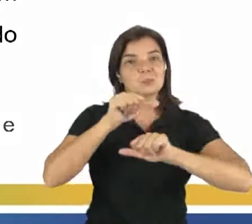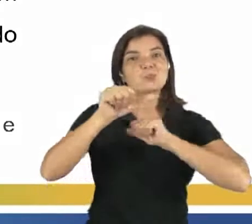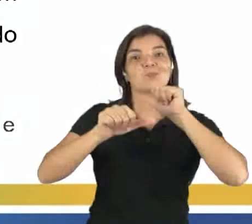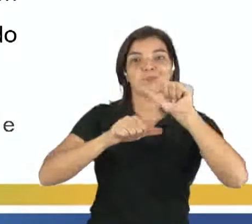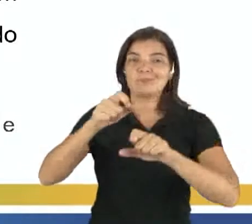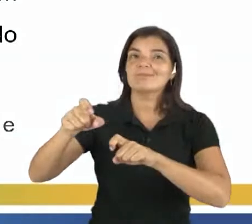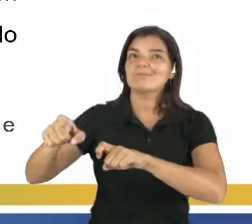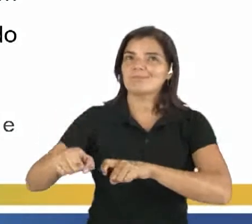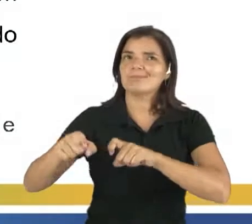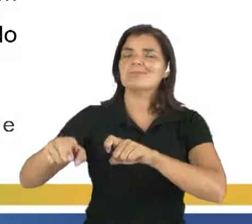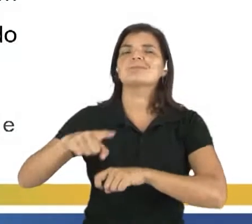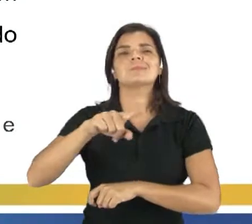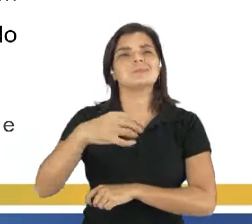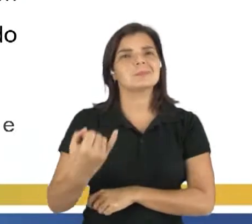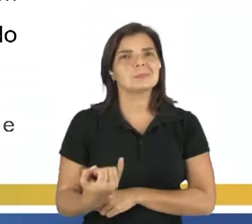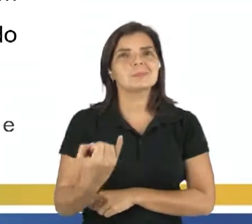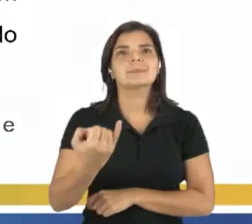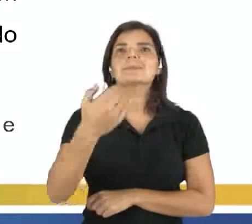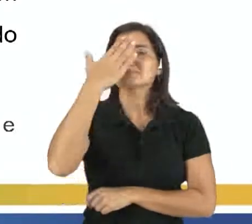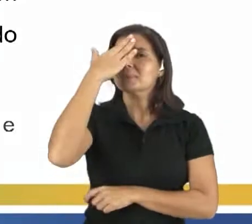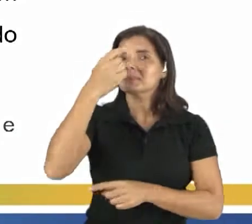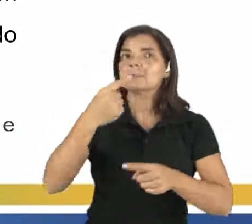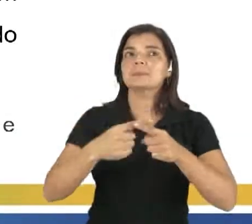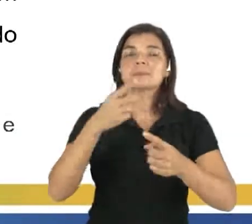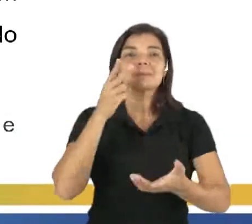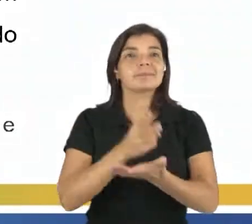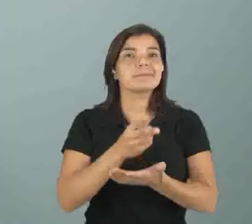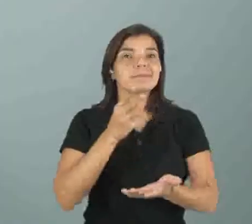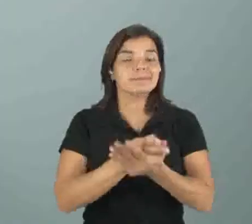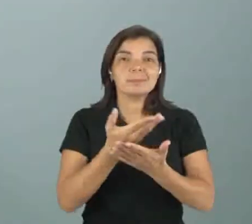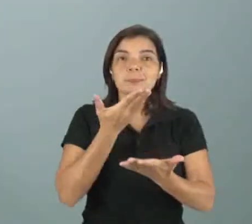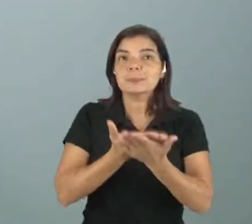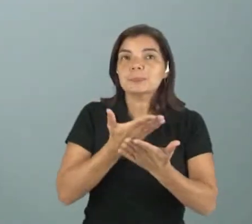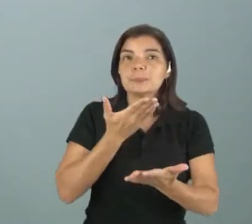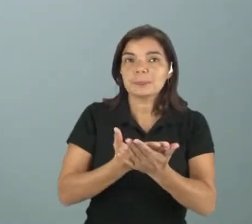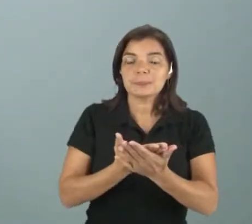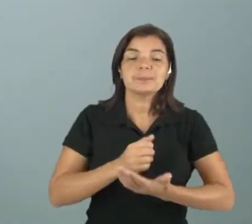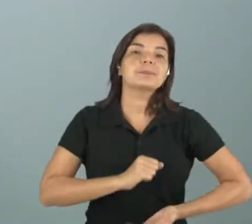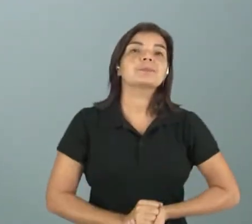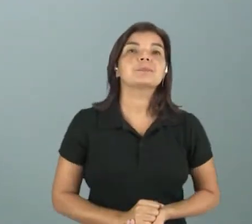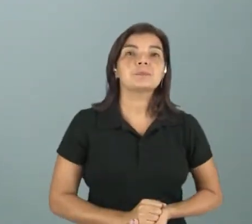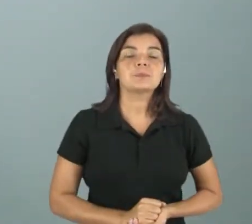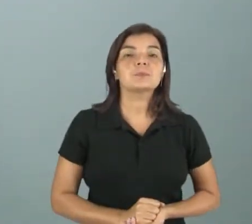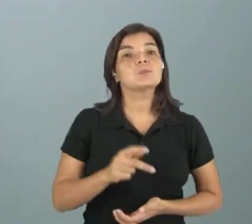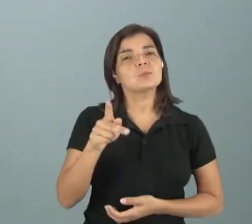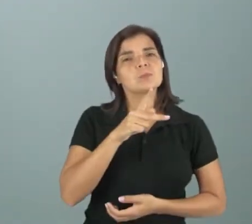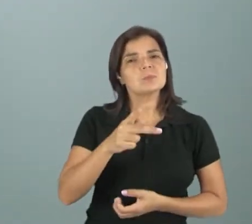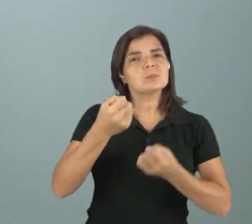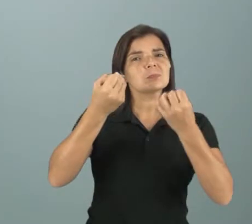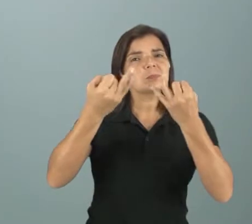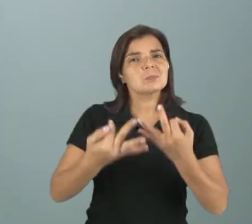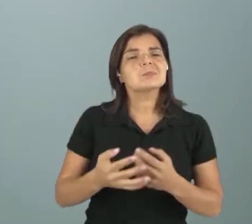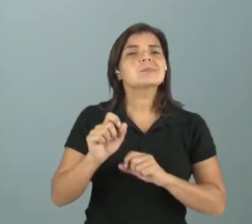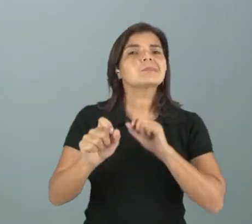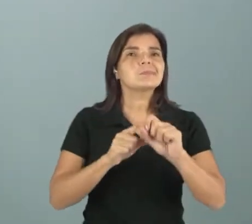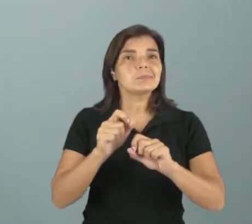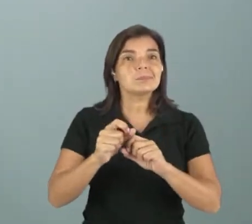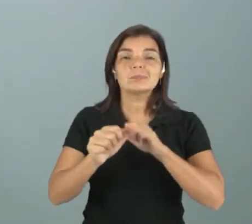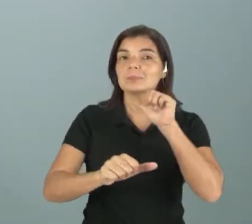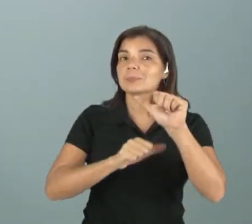agrária. Isso é muito importante você saber, porque sempre quando estudamos, os professores falam sobre a questão da